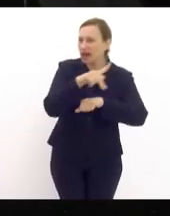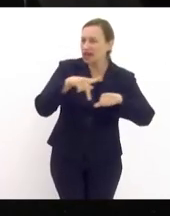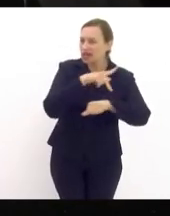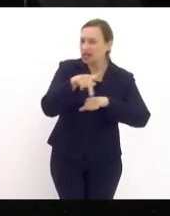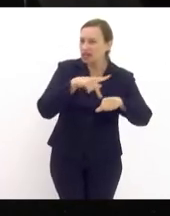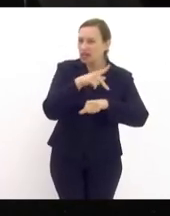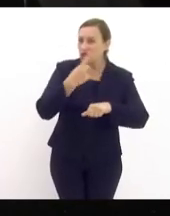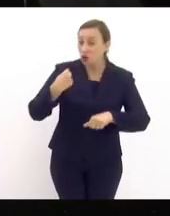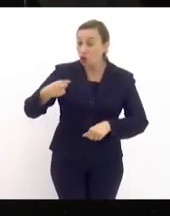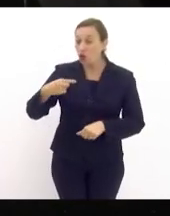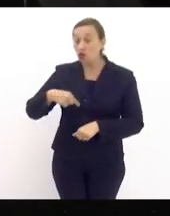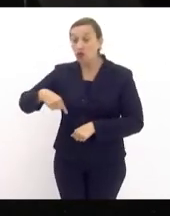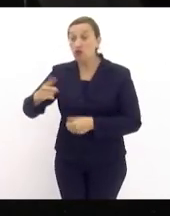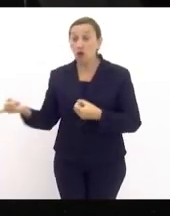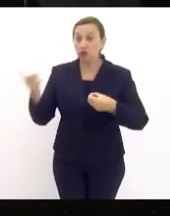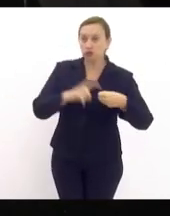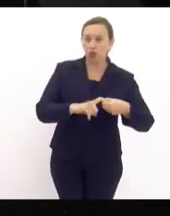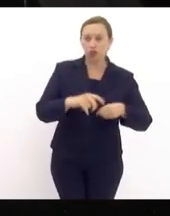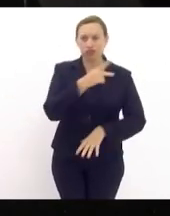retornou à presidência da República?